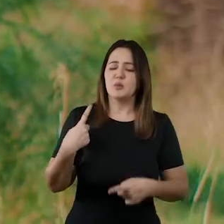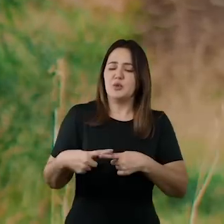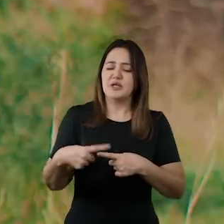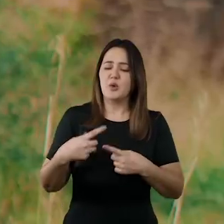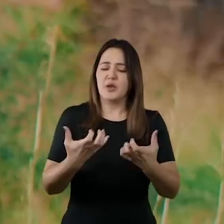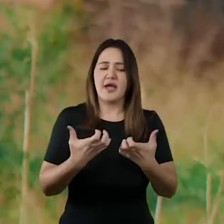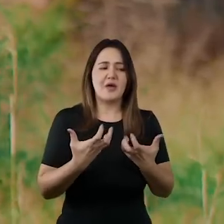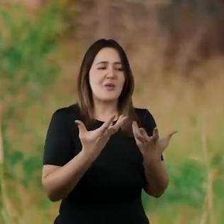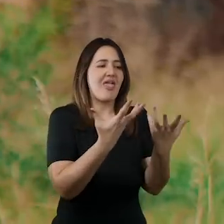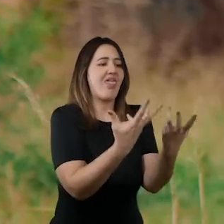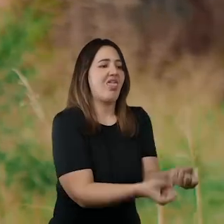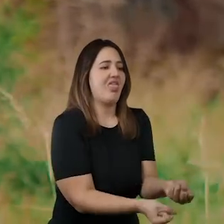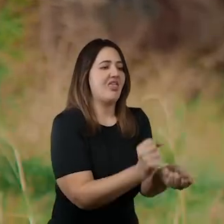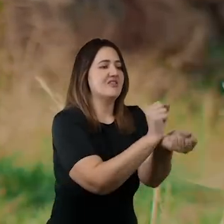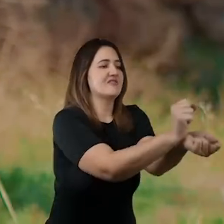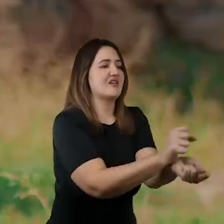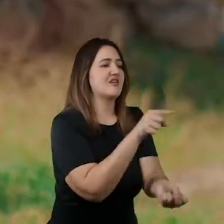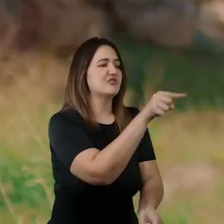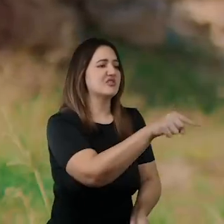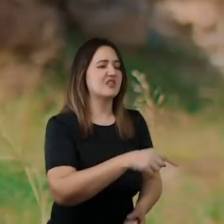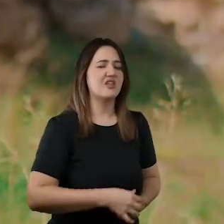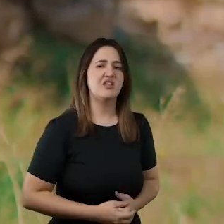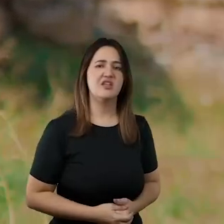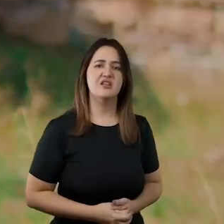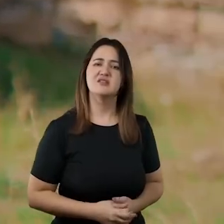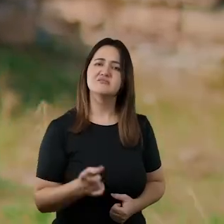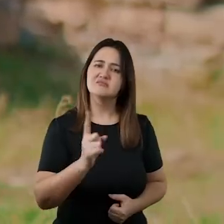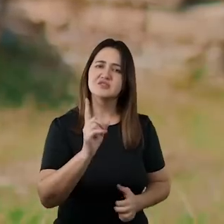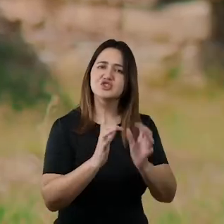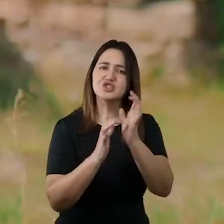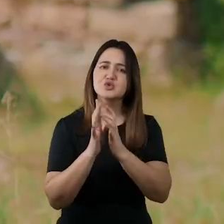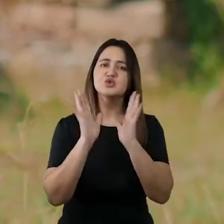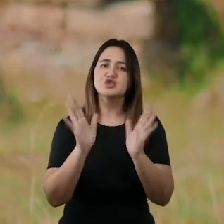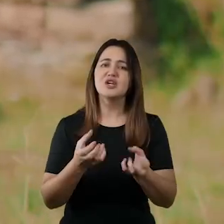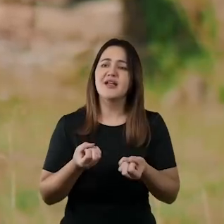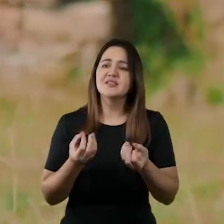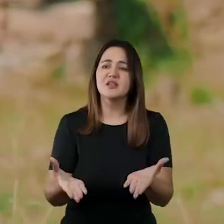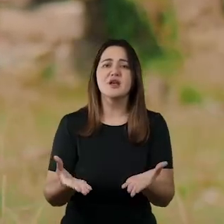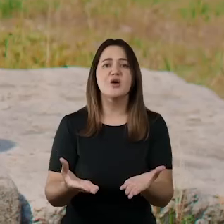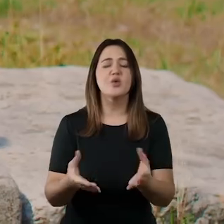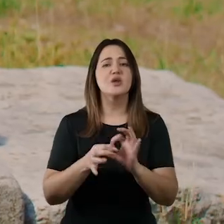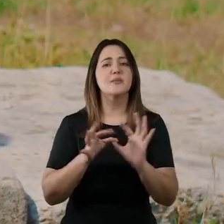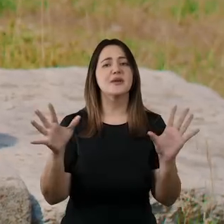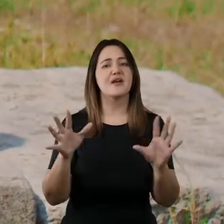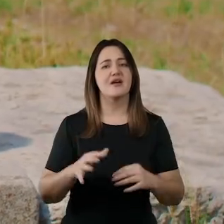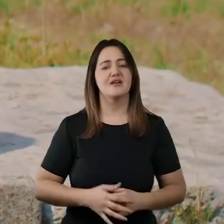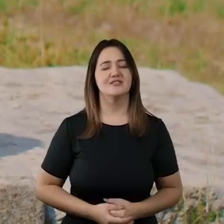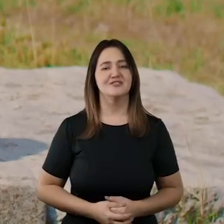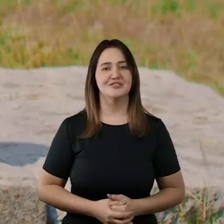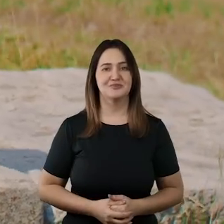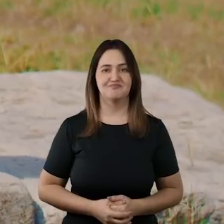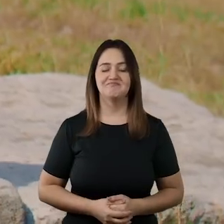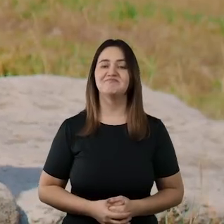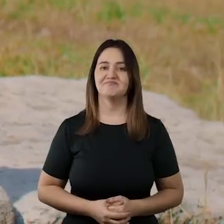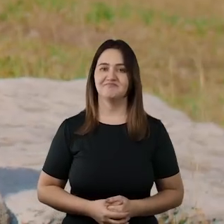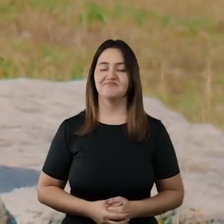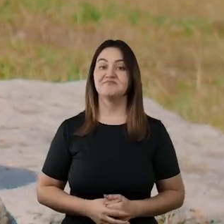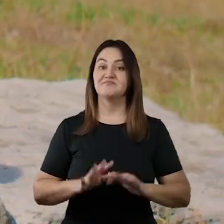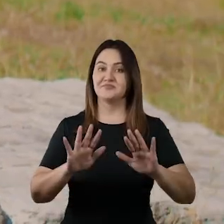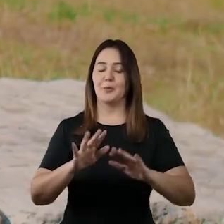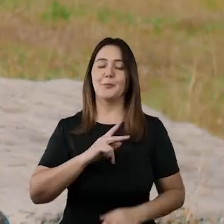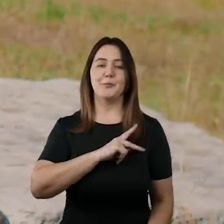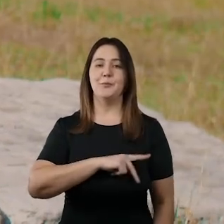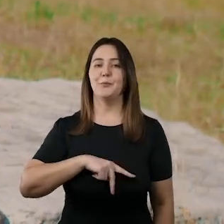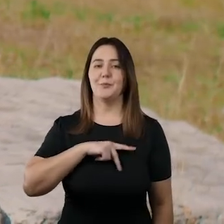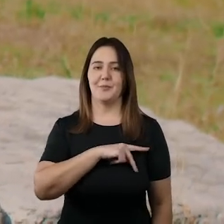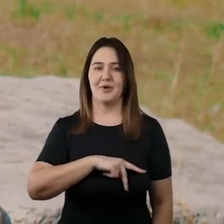escravos, sendo que ele trouxe vocês aqui para libertar vocês? O cenário ficava muito claro. Mas voltando à trajetória de